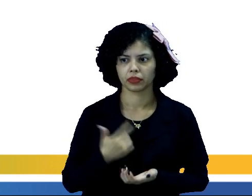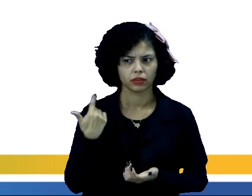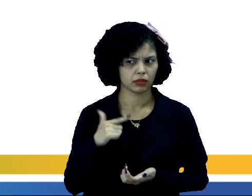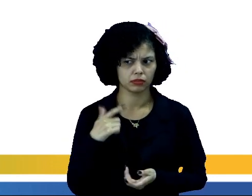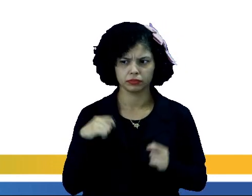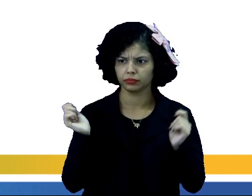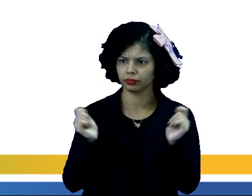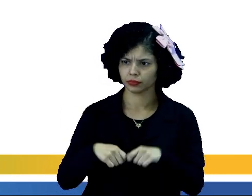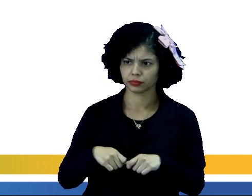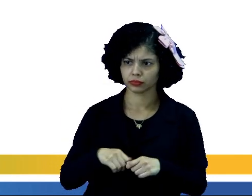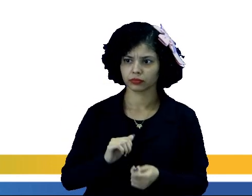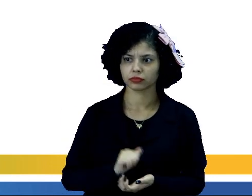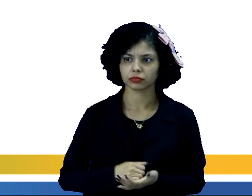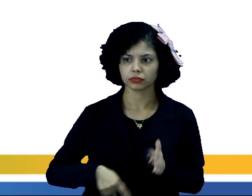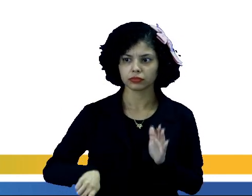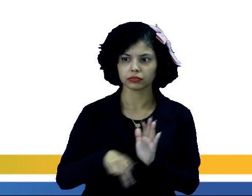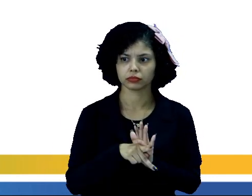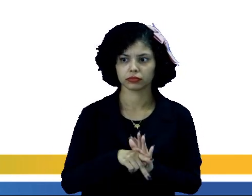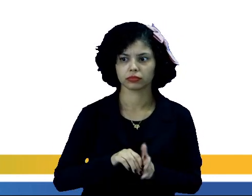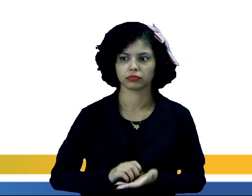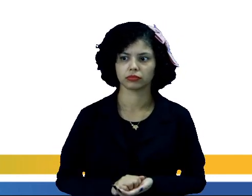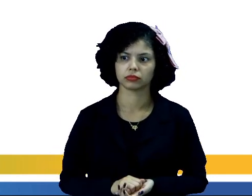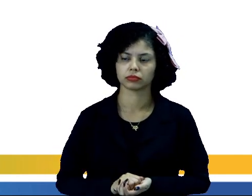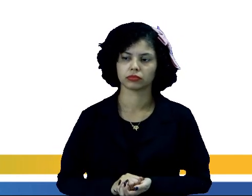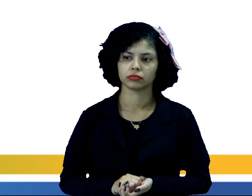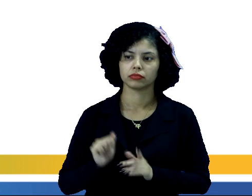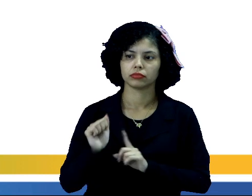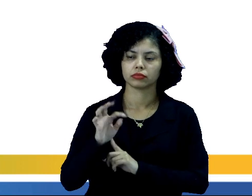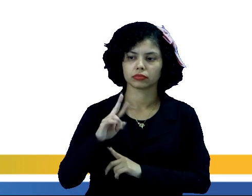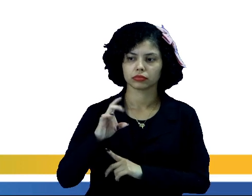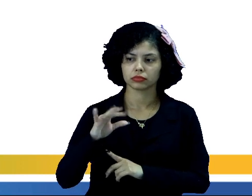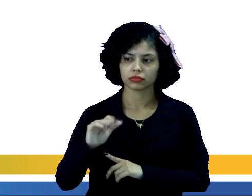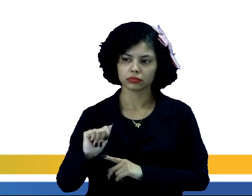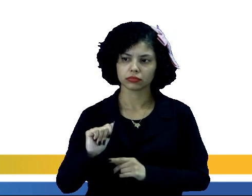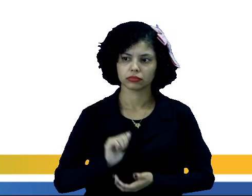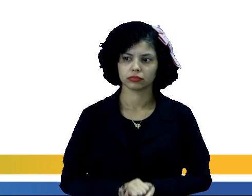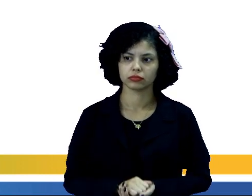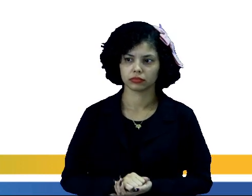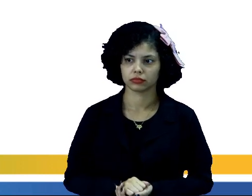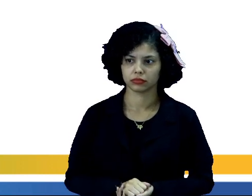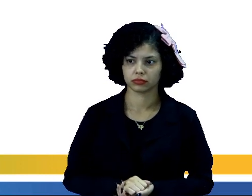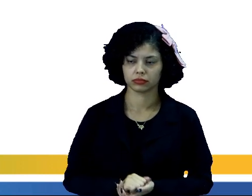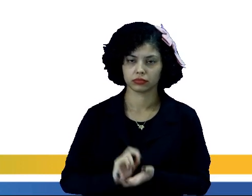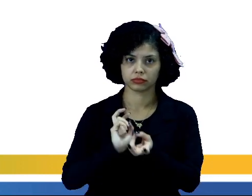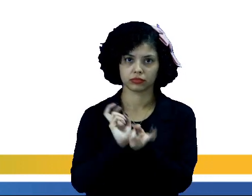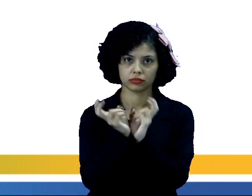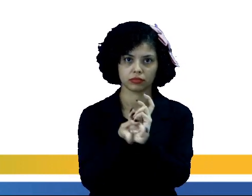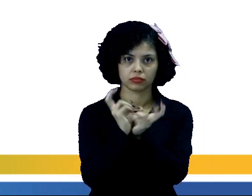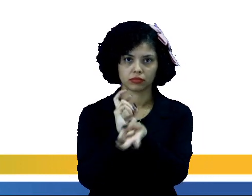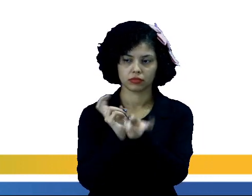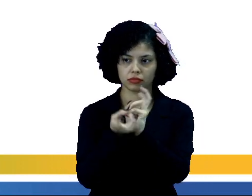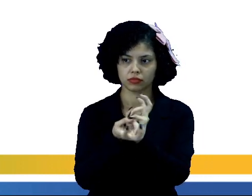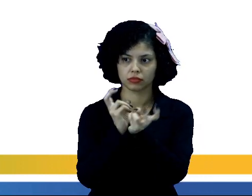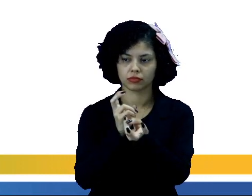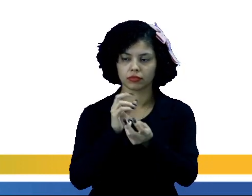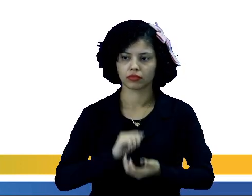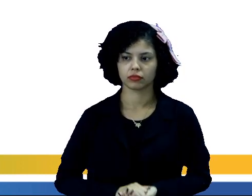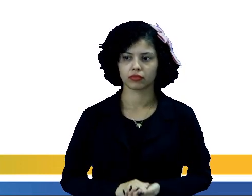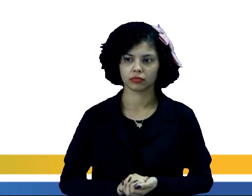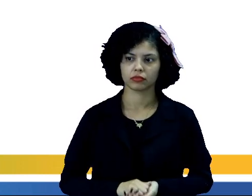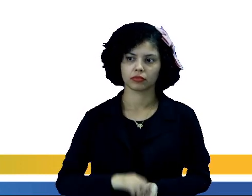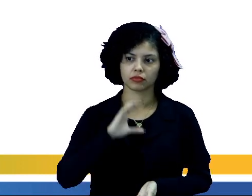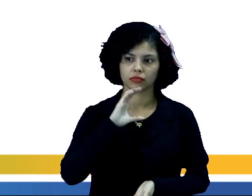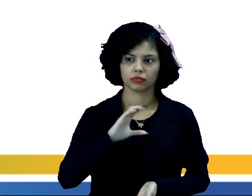possui aspectos de origem africana? Alternativa A, tapioca. Alternativa B, a